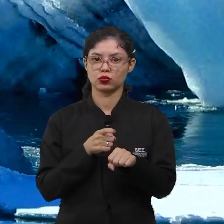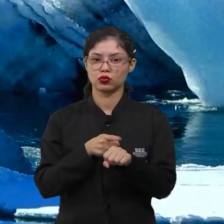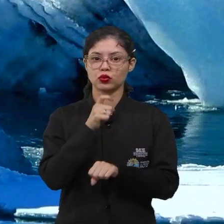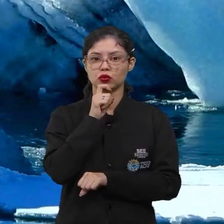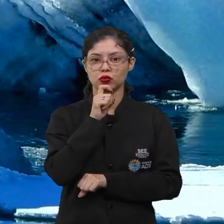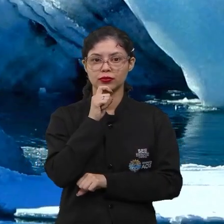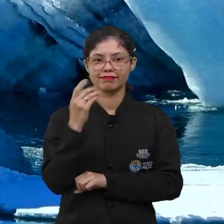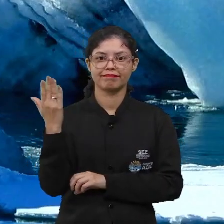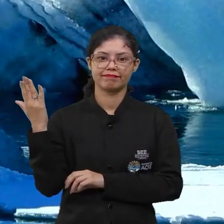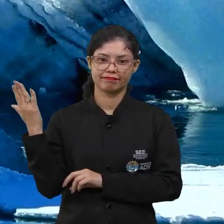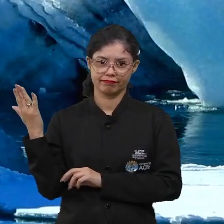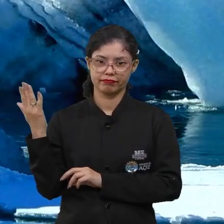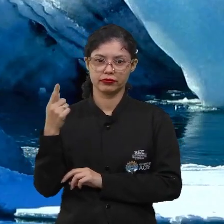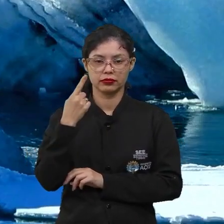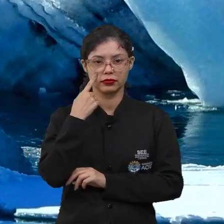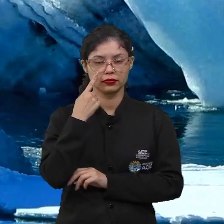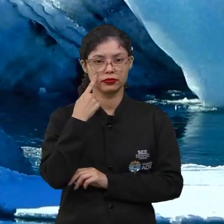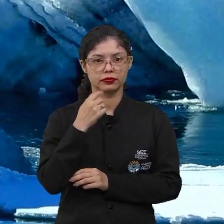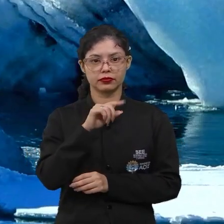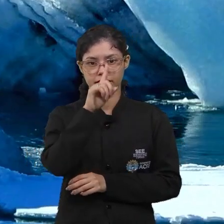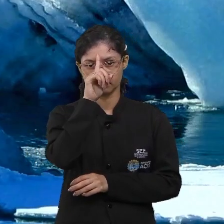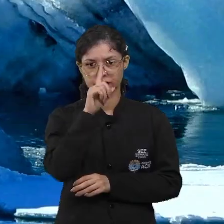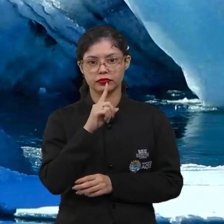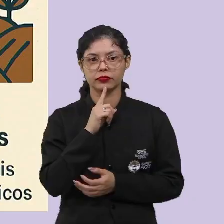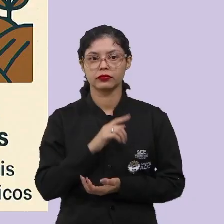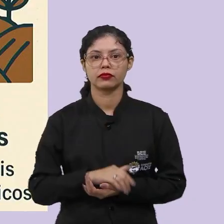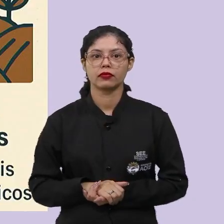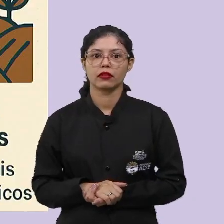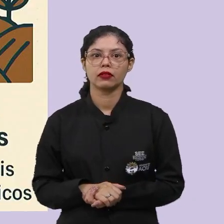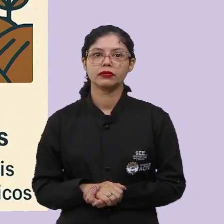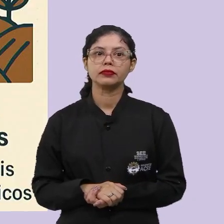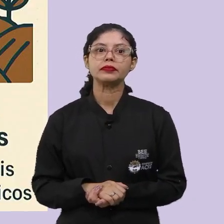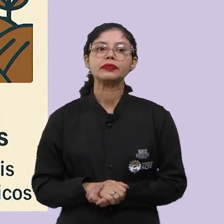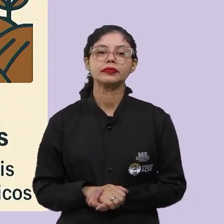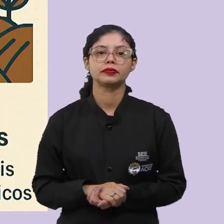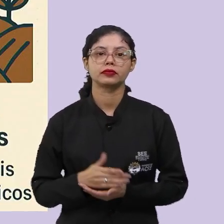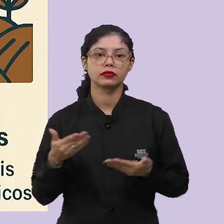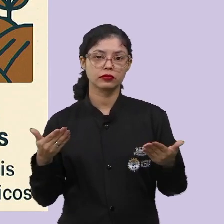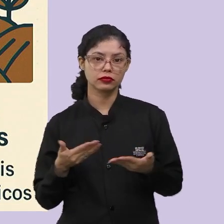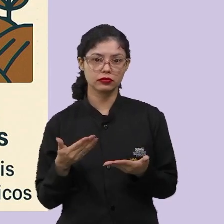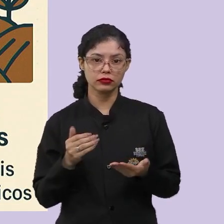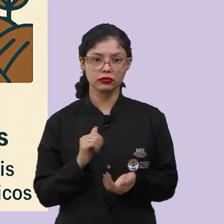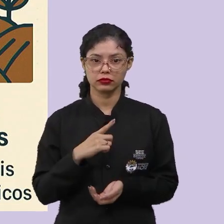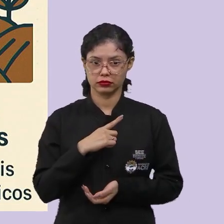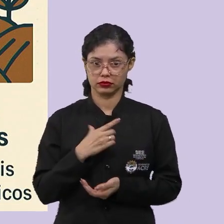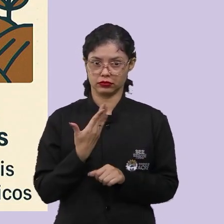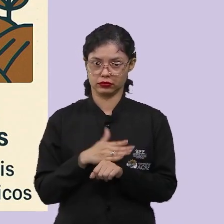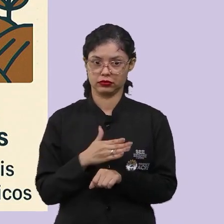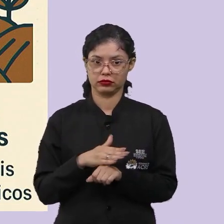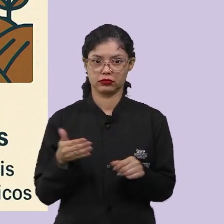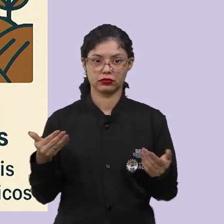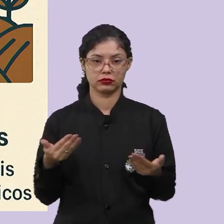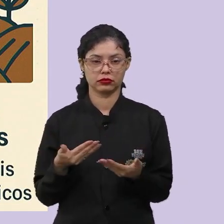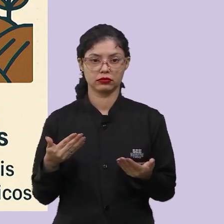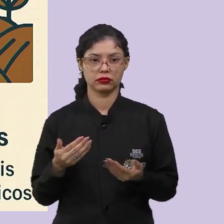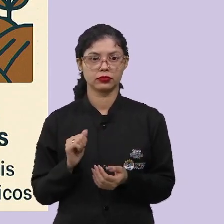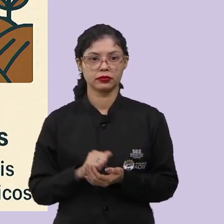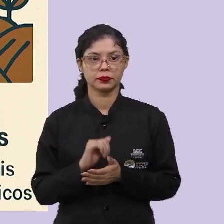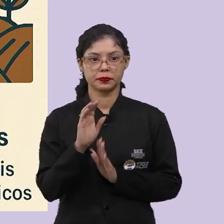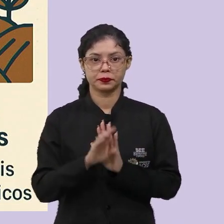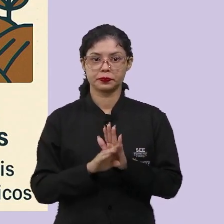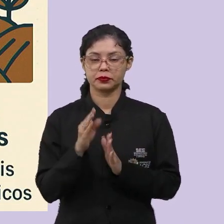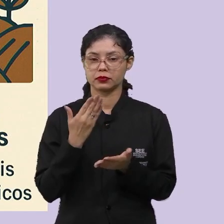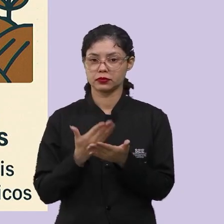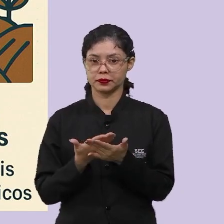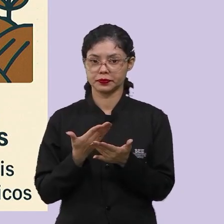conforme vocês conseguiram observar na animação. Bom, aqui nós vamos treinar hoje o conteúdo da